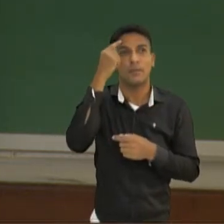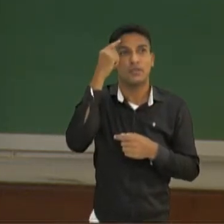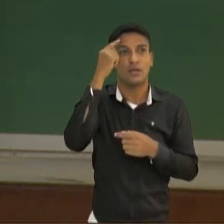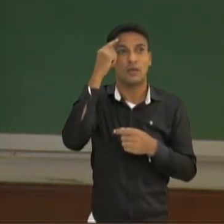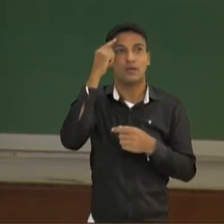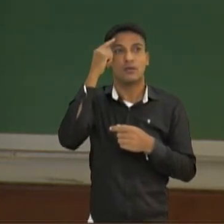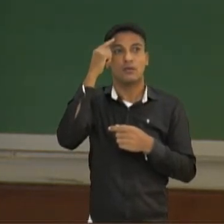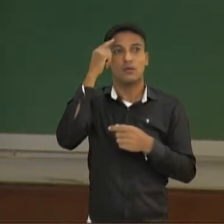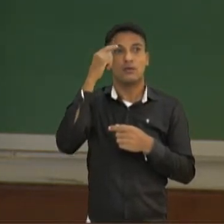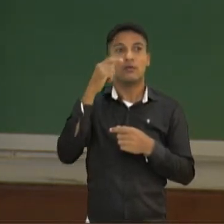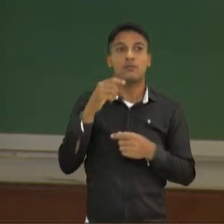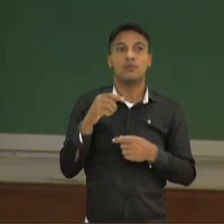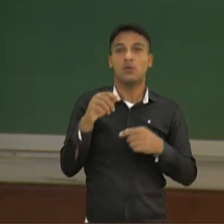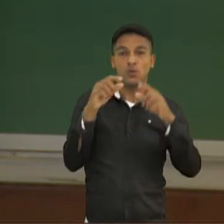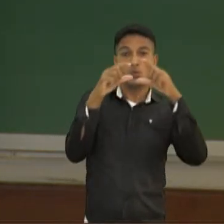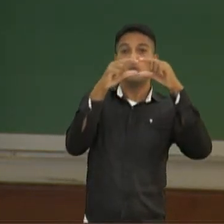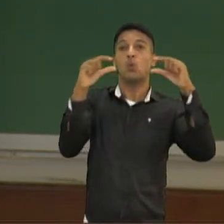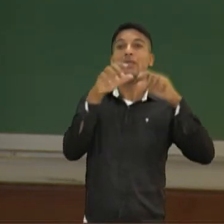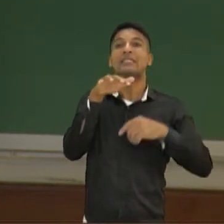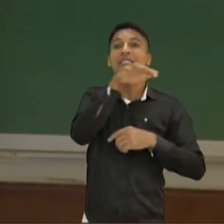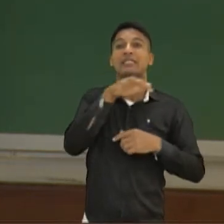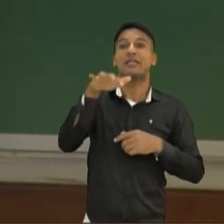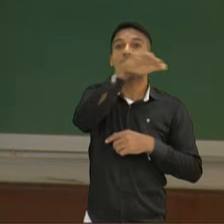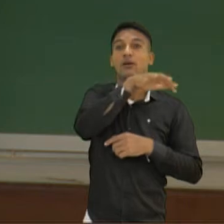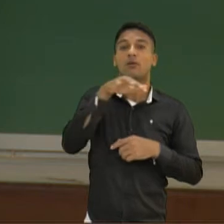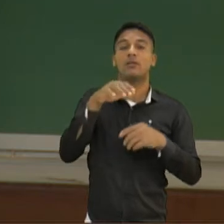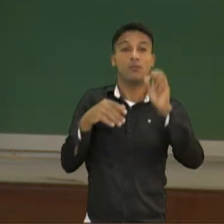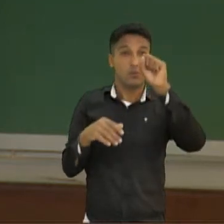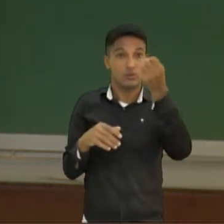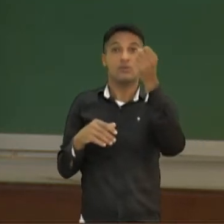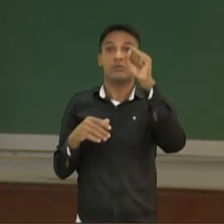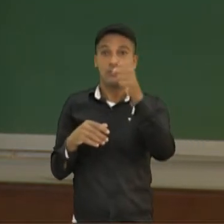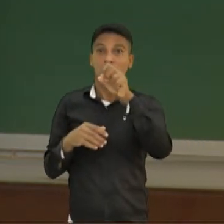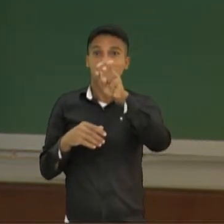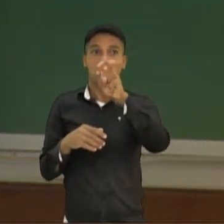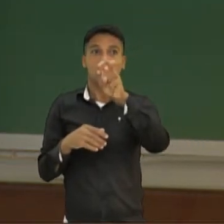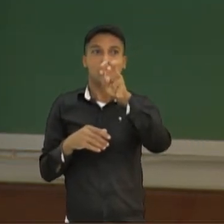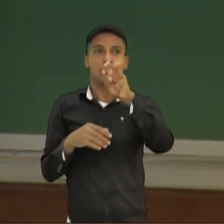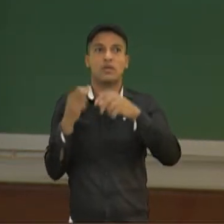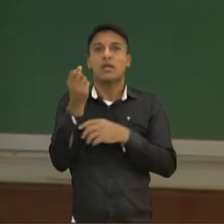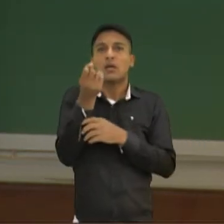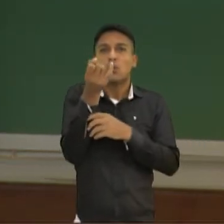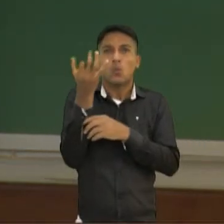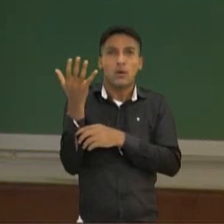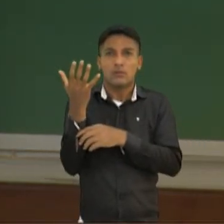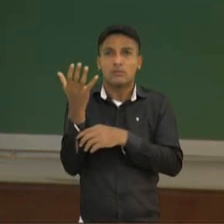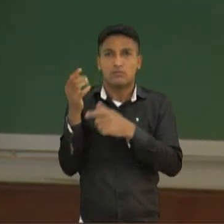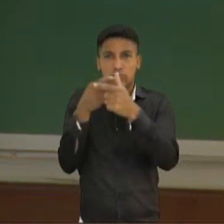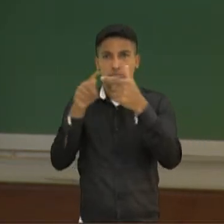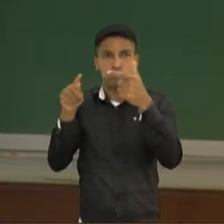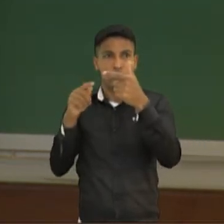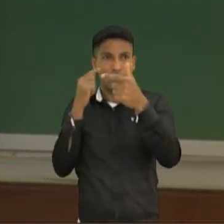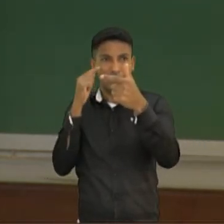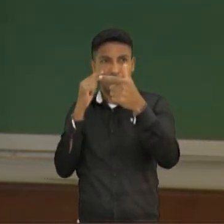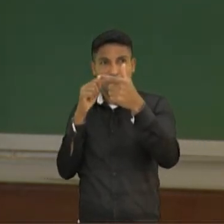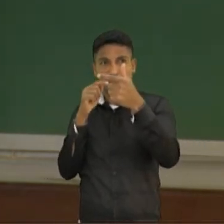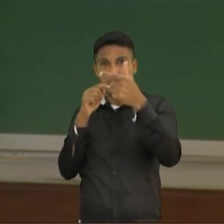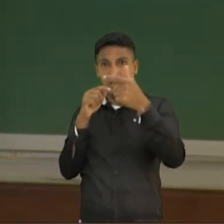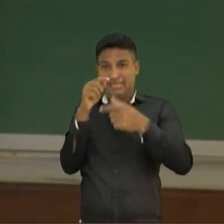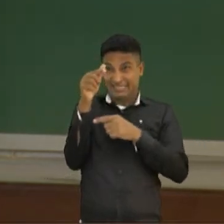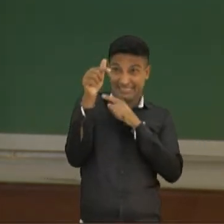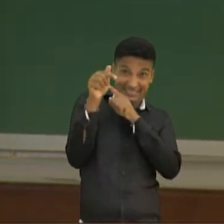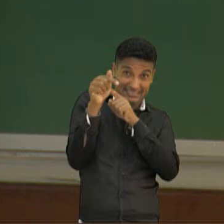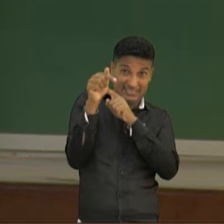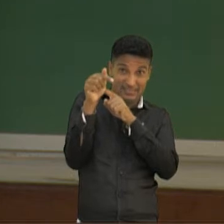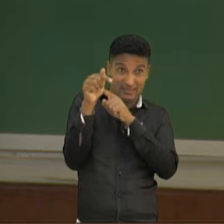todo. Então, se eu pensar no 885, quantas centenas de número